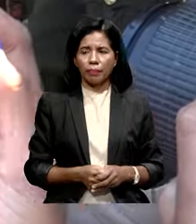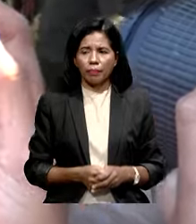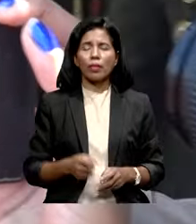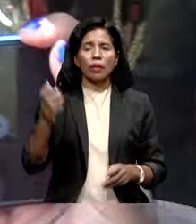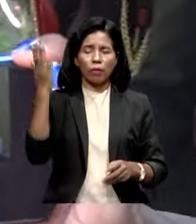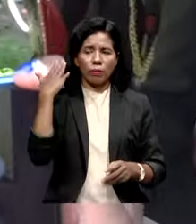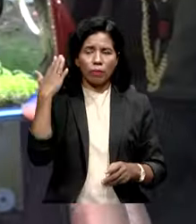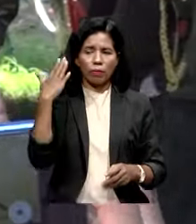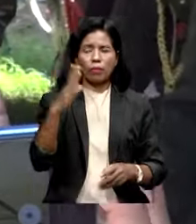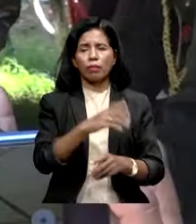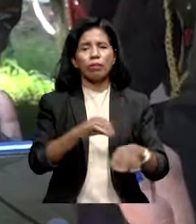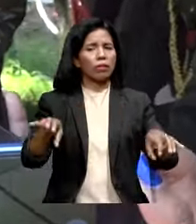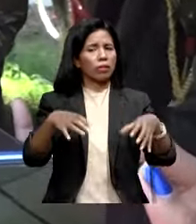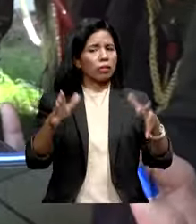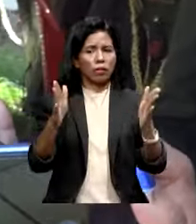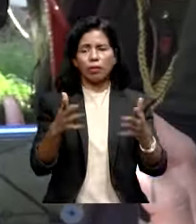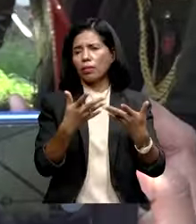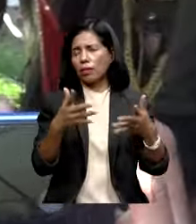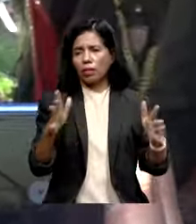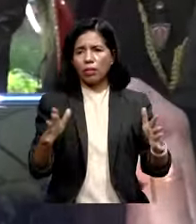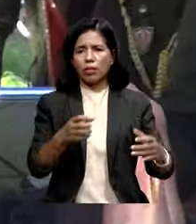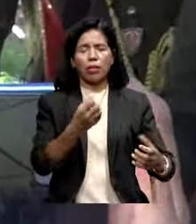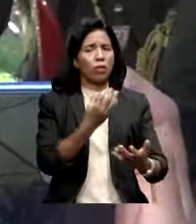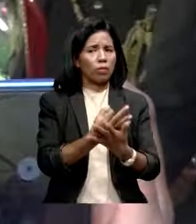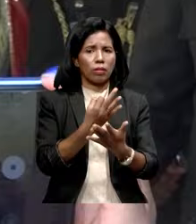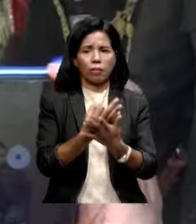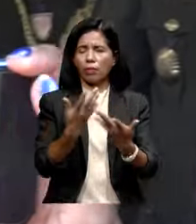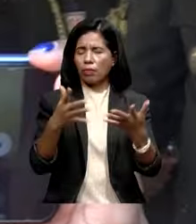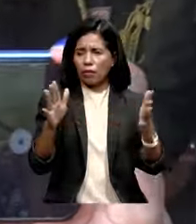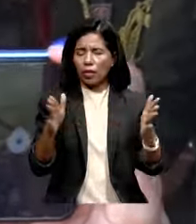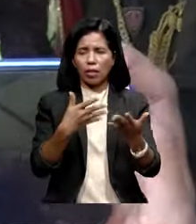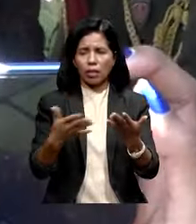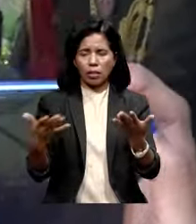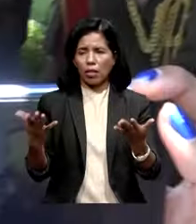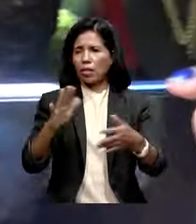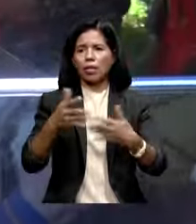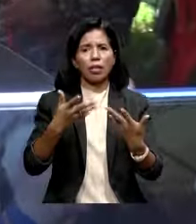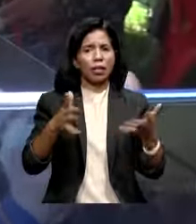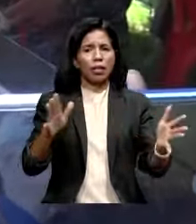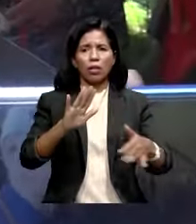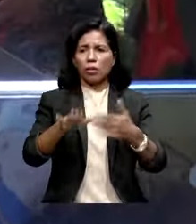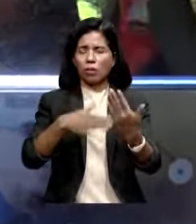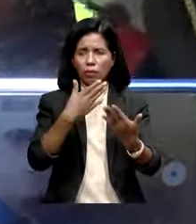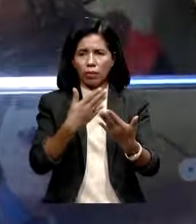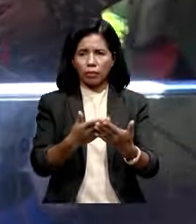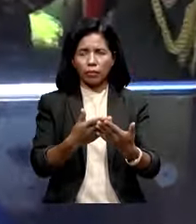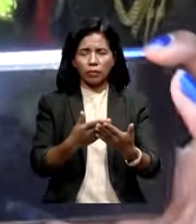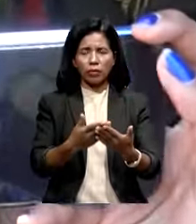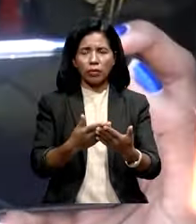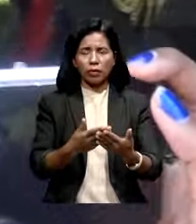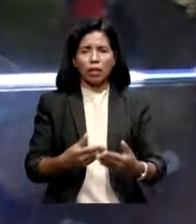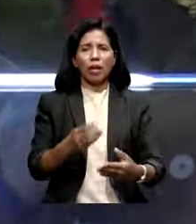Uluk, recursos lá ia Liu, orçamento lá ia, Buatototu, doador Ruma